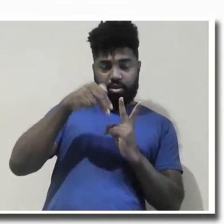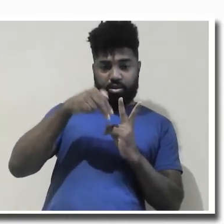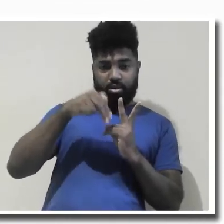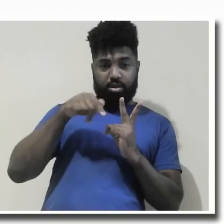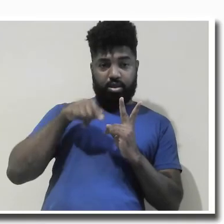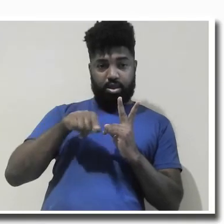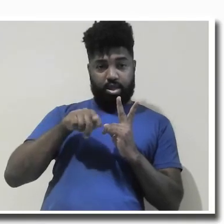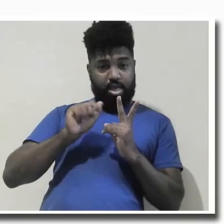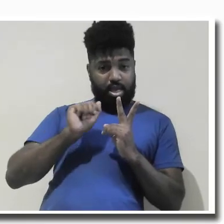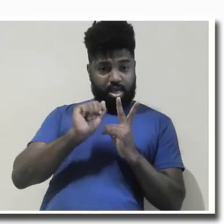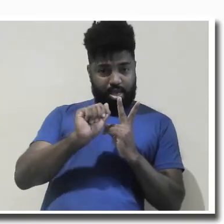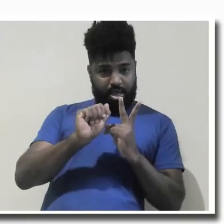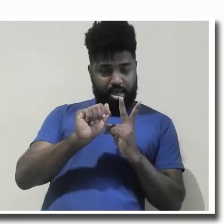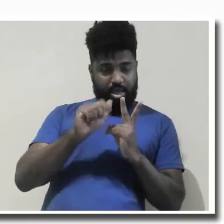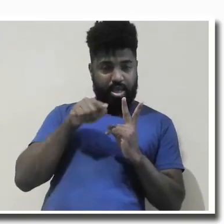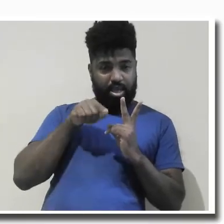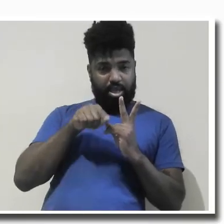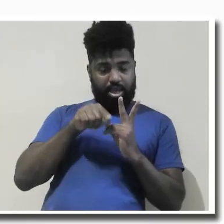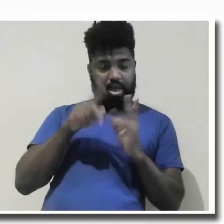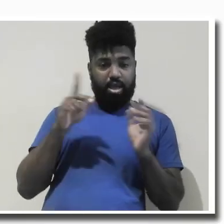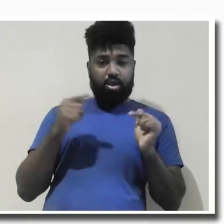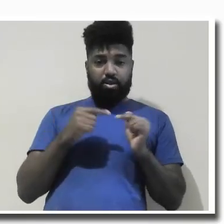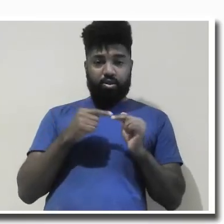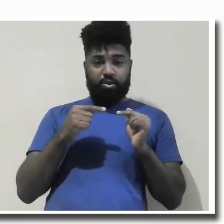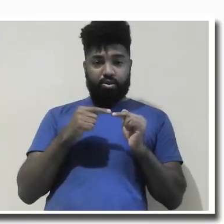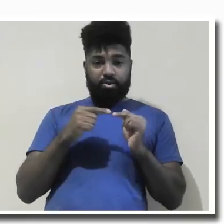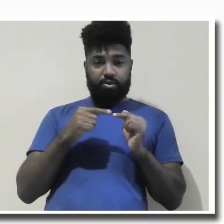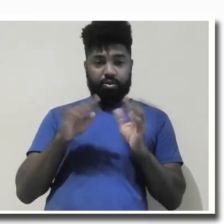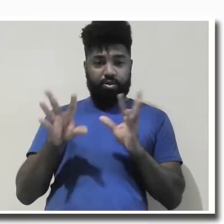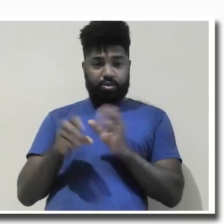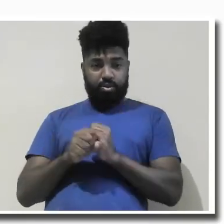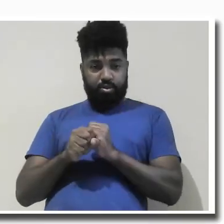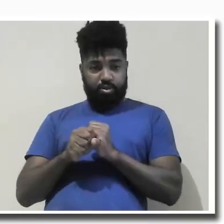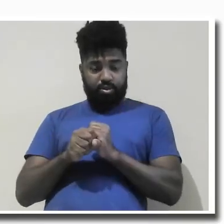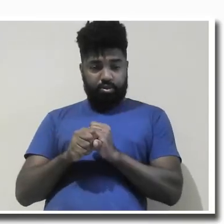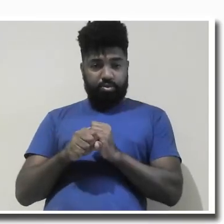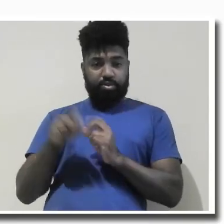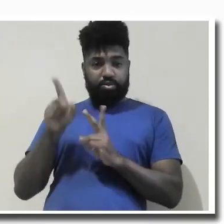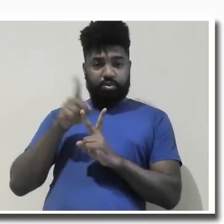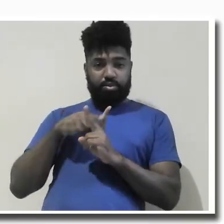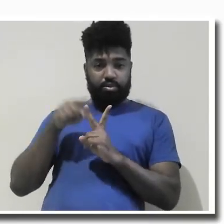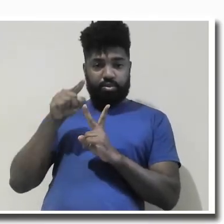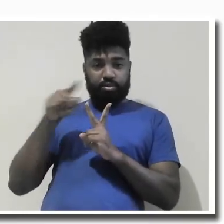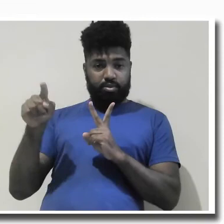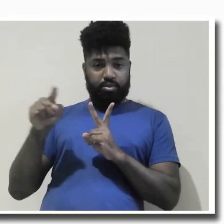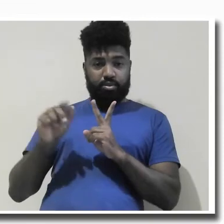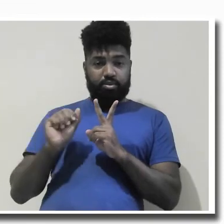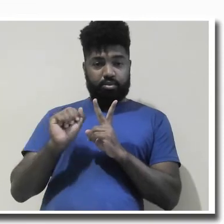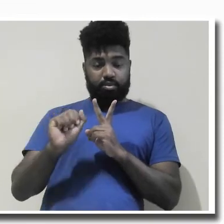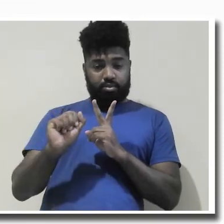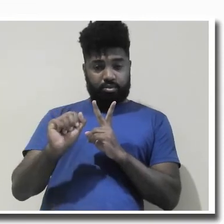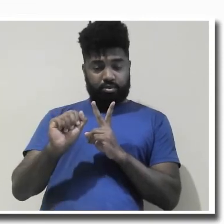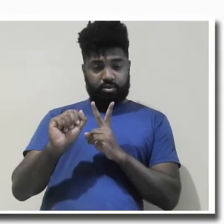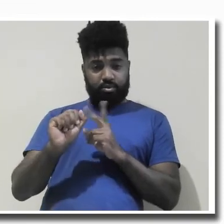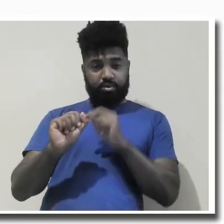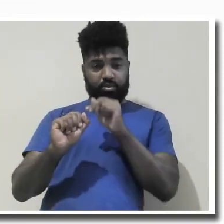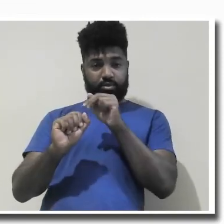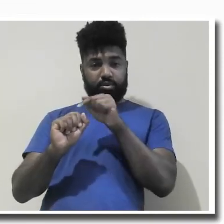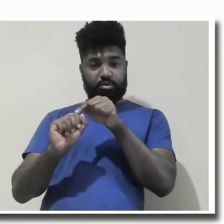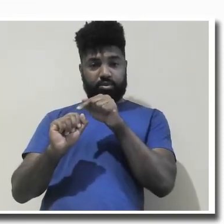A é equivalente à raiz de A com índice